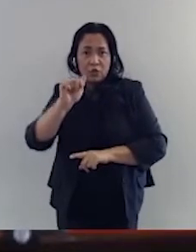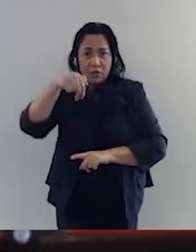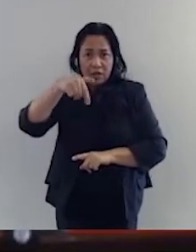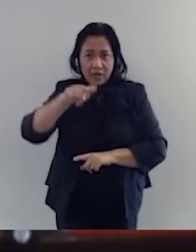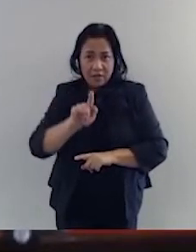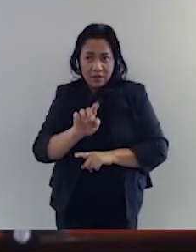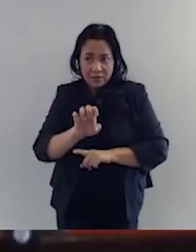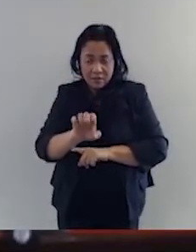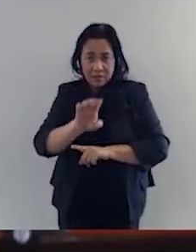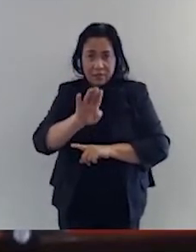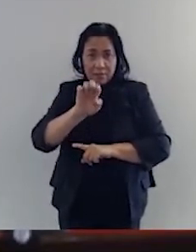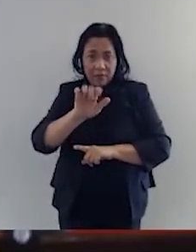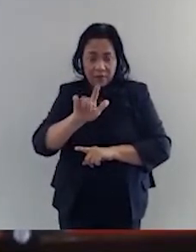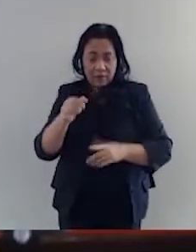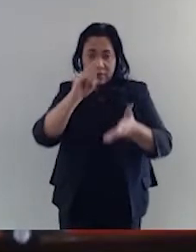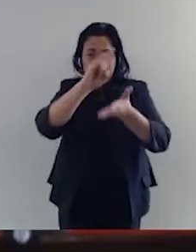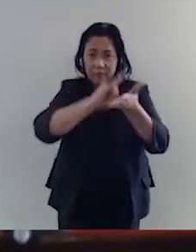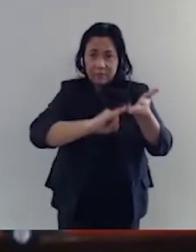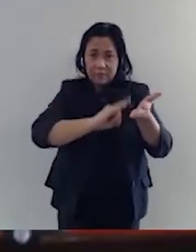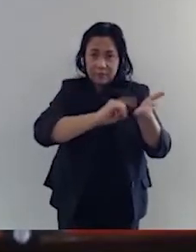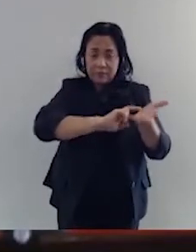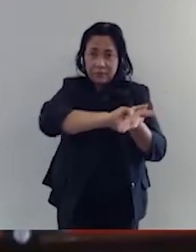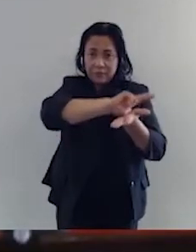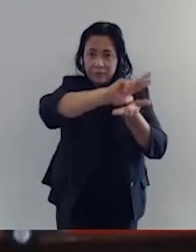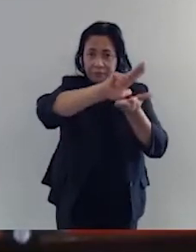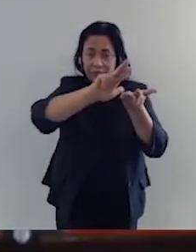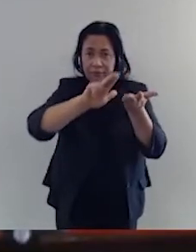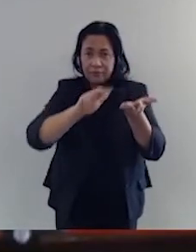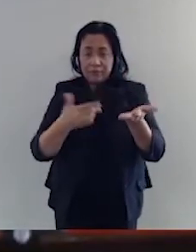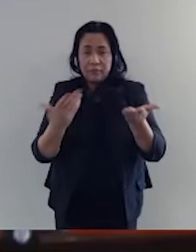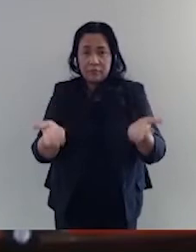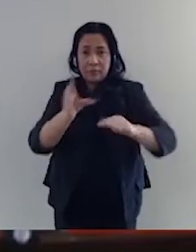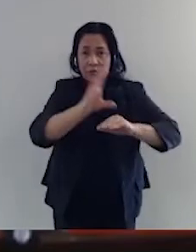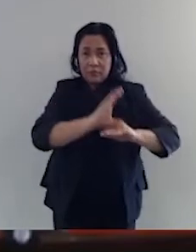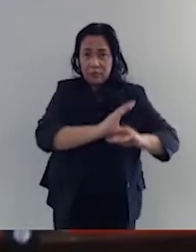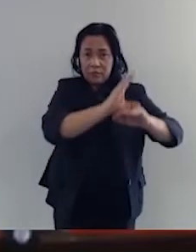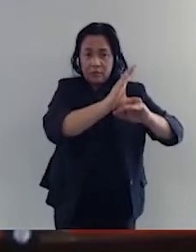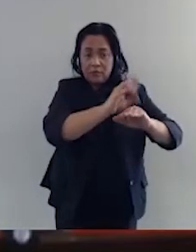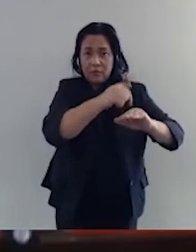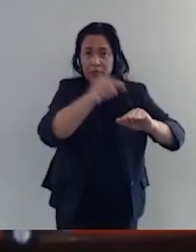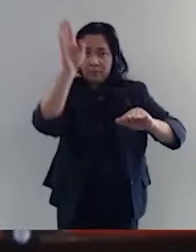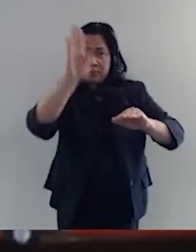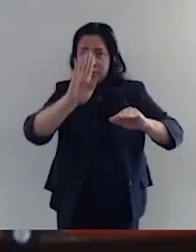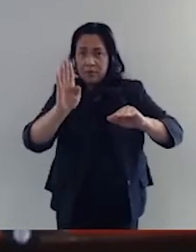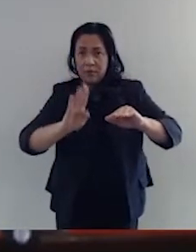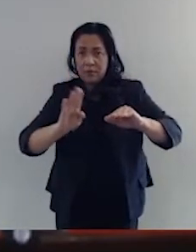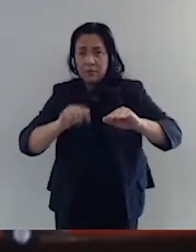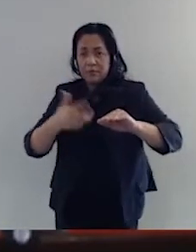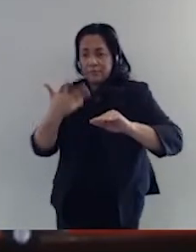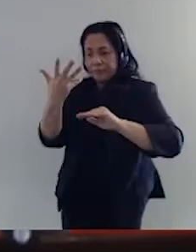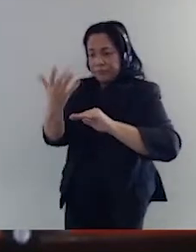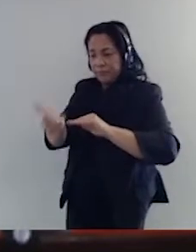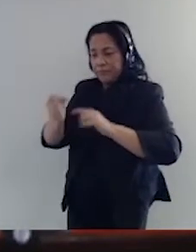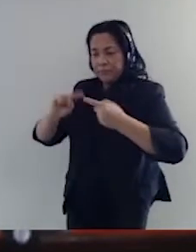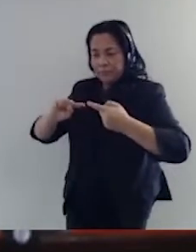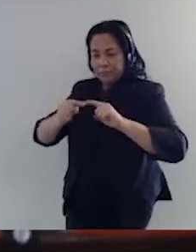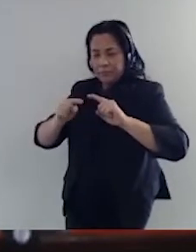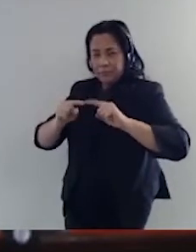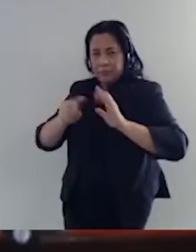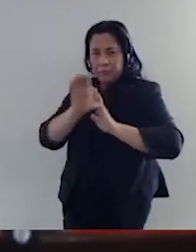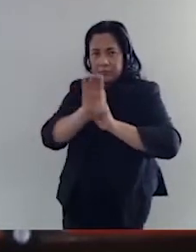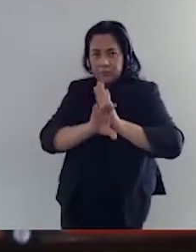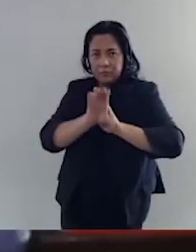de pesos e contrapesos. Pois bem, a Constituição brasileira se filia a esse sistema, se define como